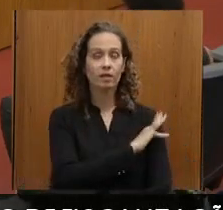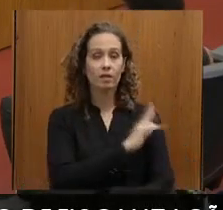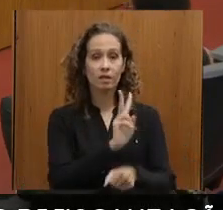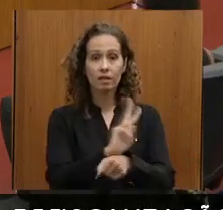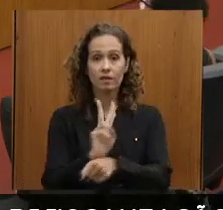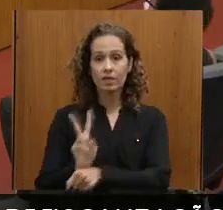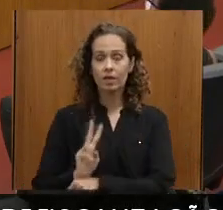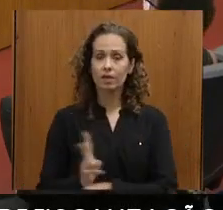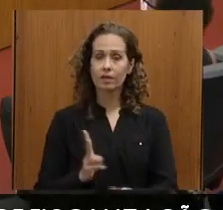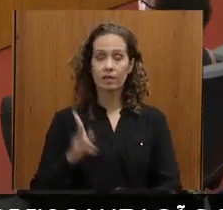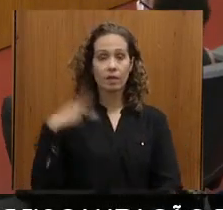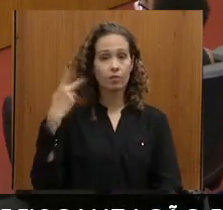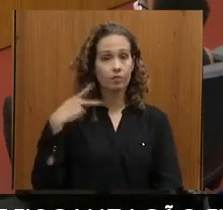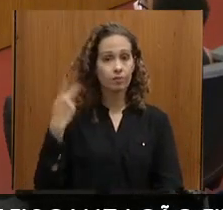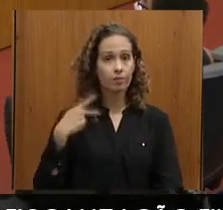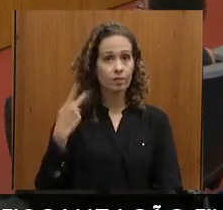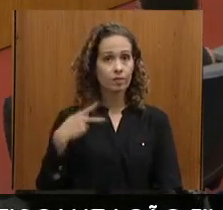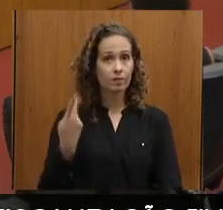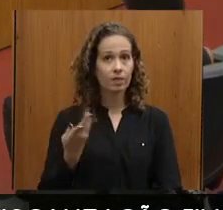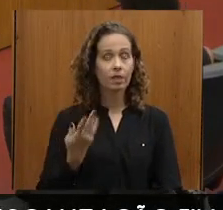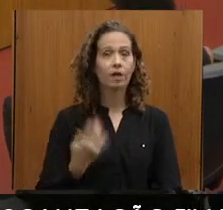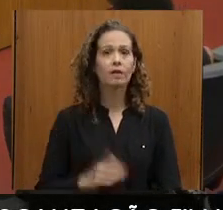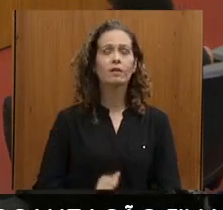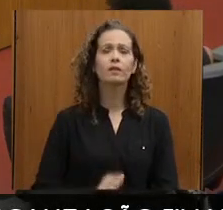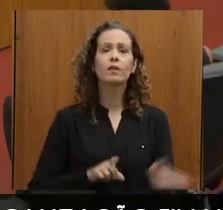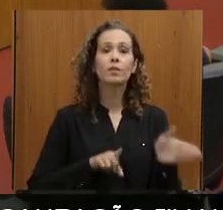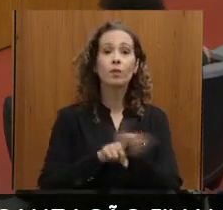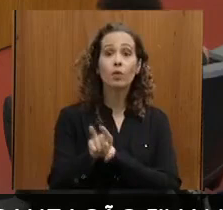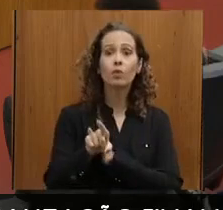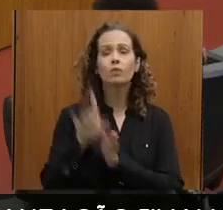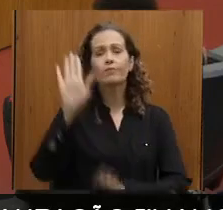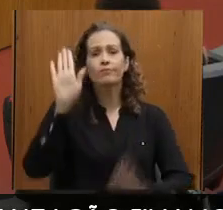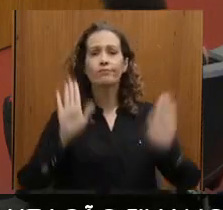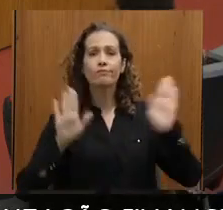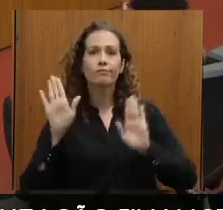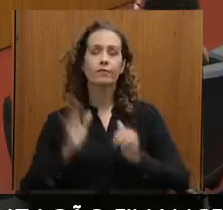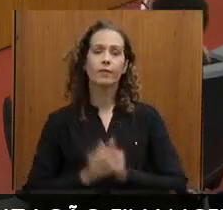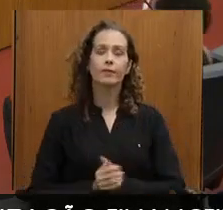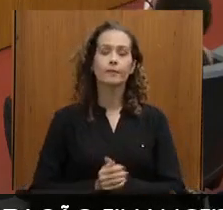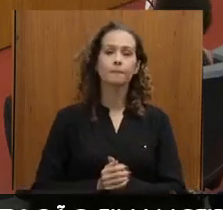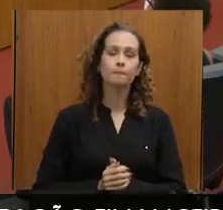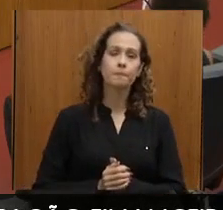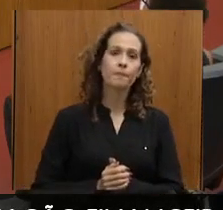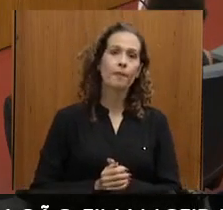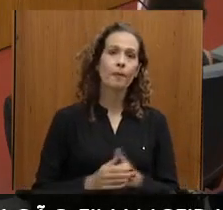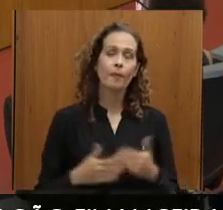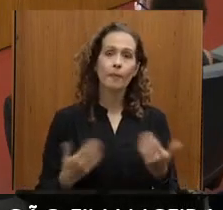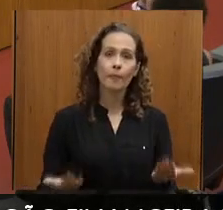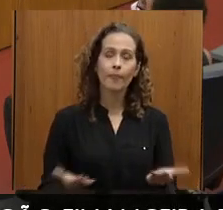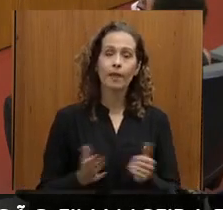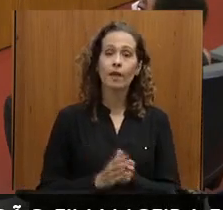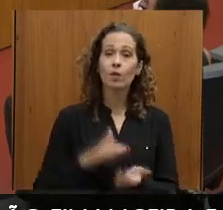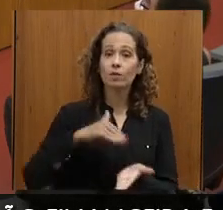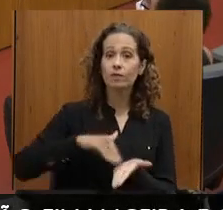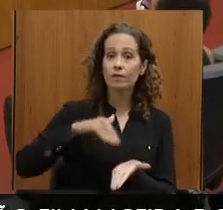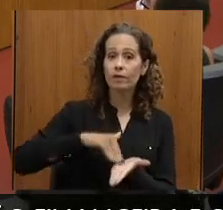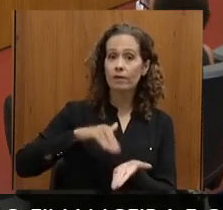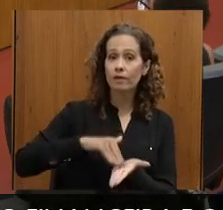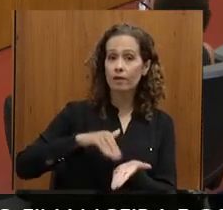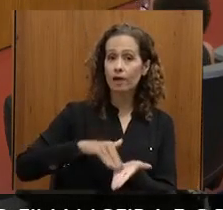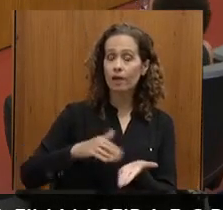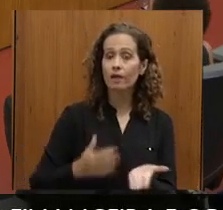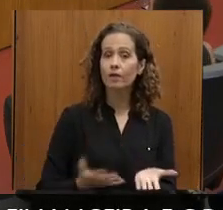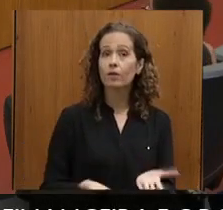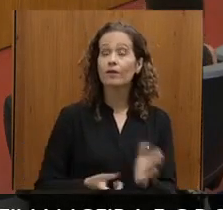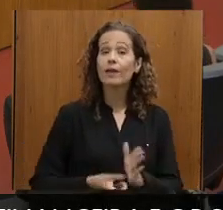são os parlamentares que fazem a pergunta e manifestam. E os secretários receberam